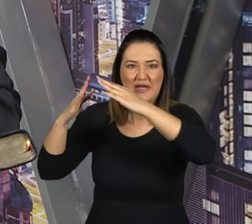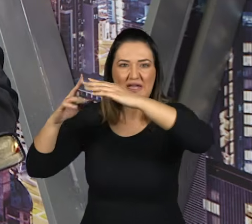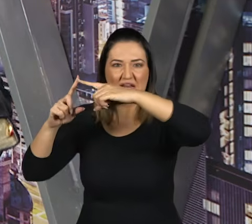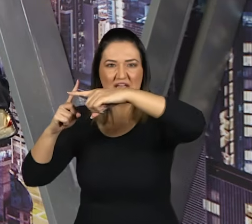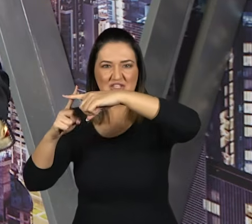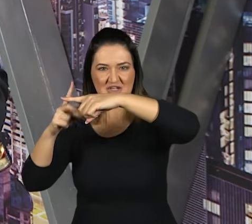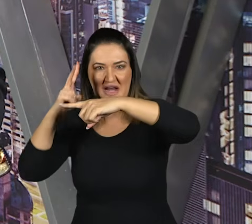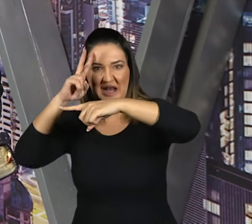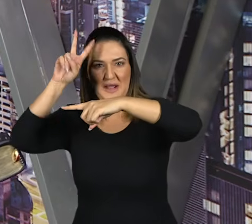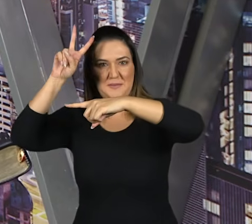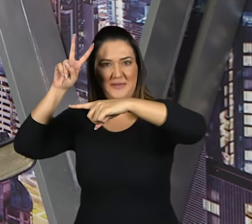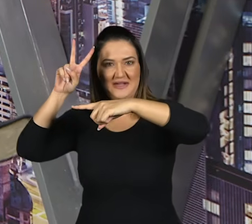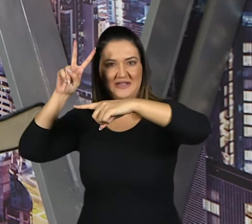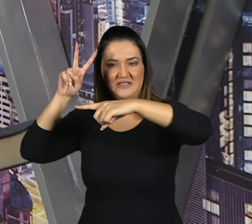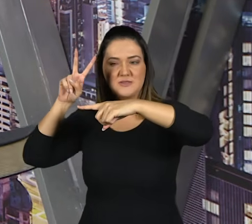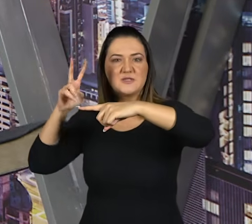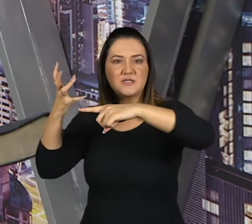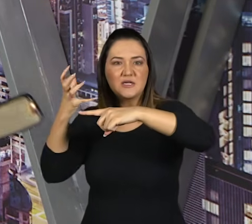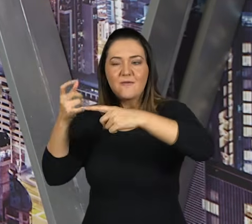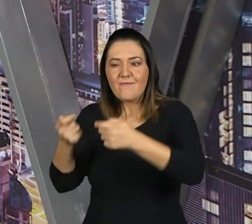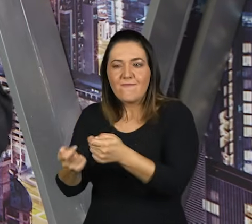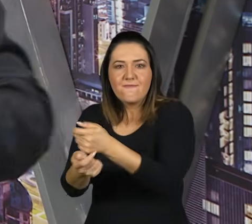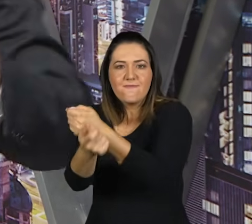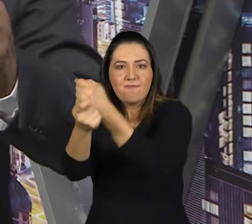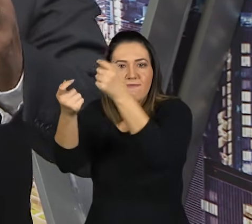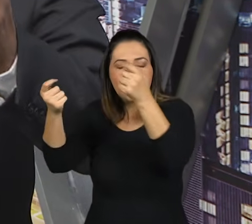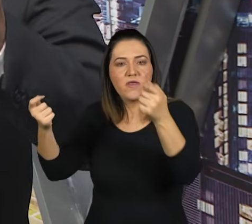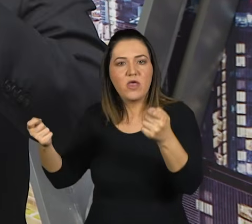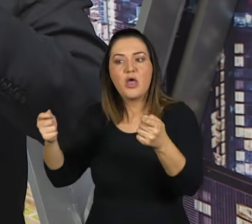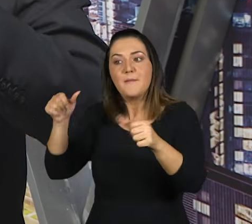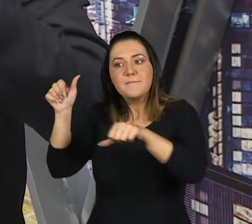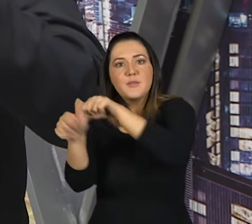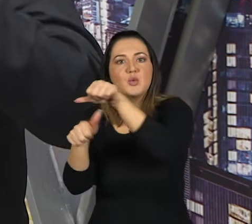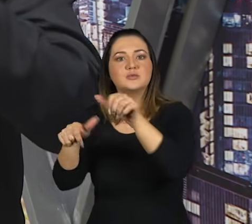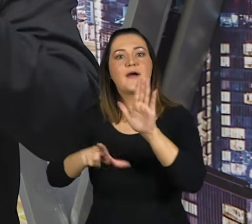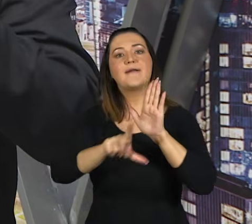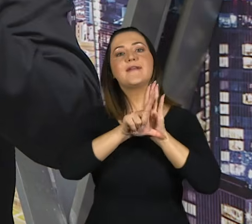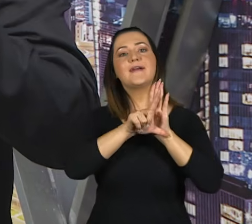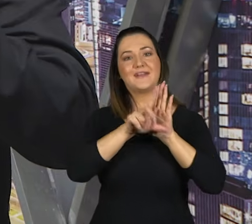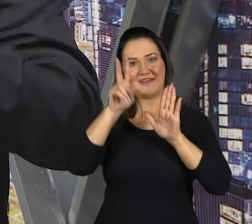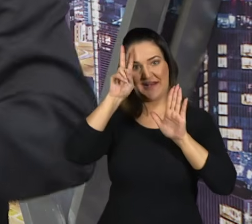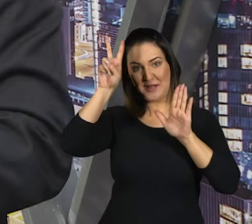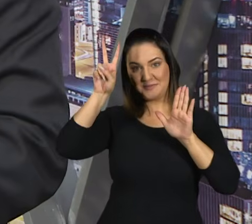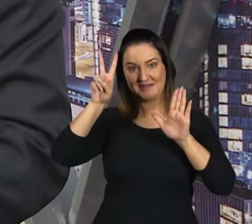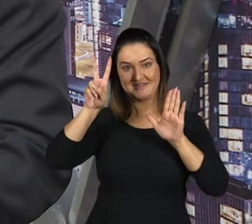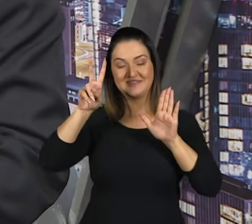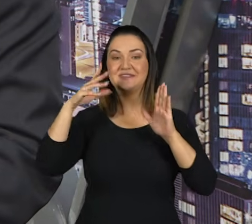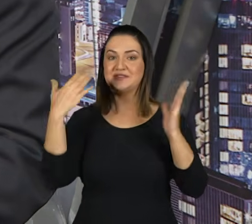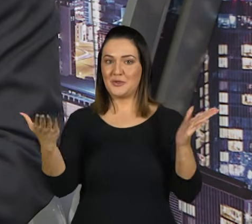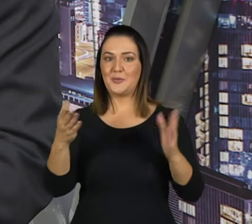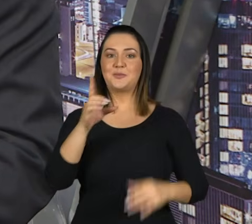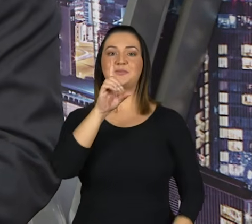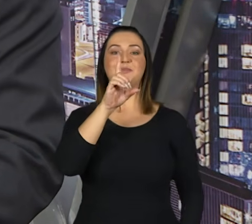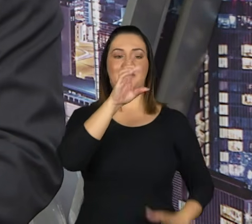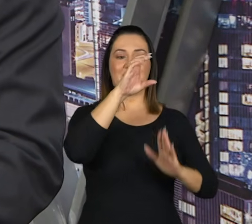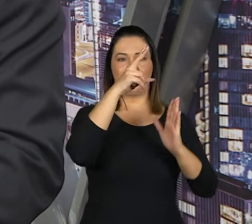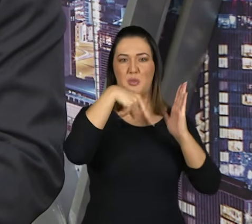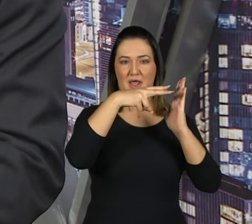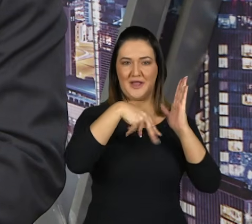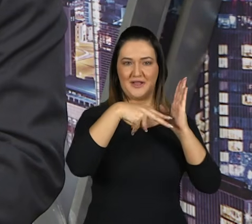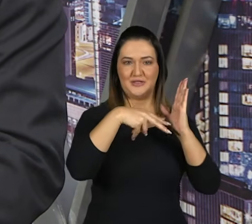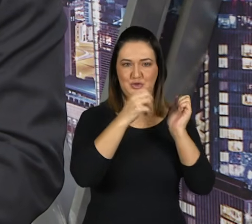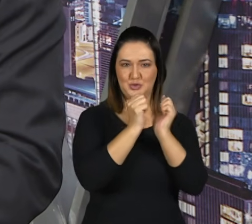de Apocalipse 17, para quê? Para justamente mudar a lei de Deus. Quer ver? Vamos comigo para